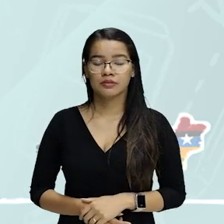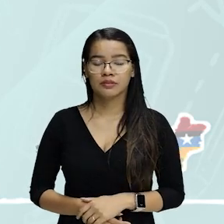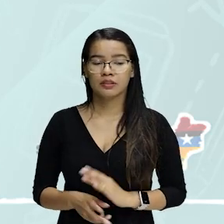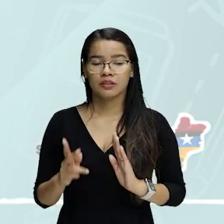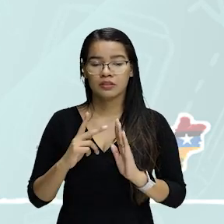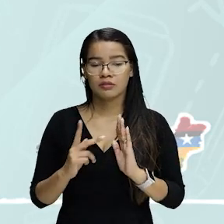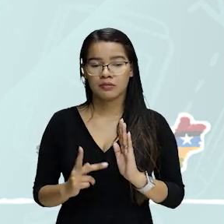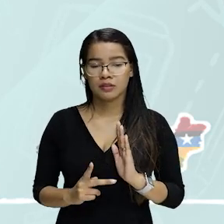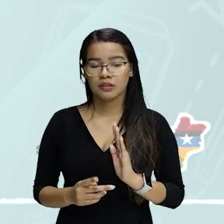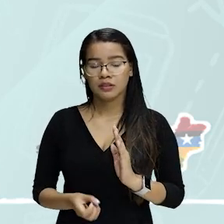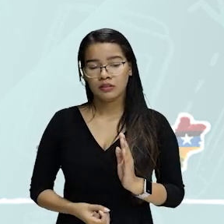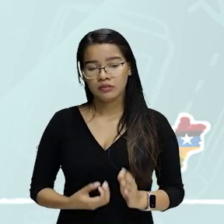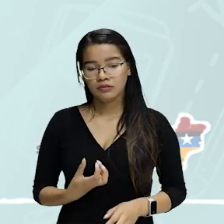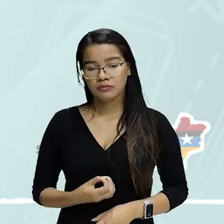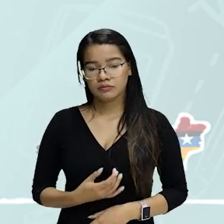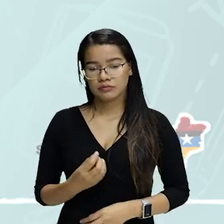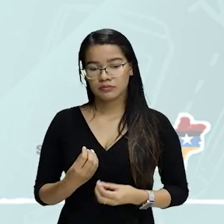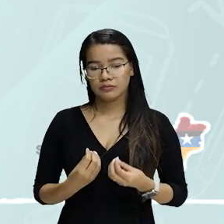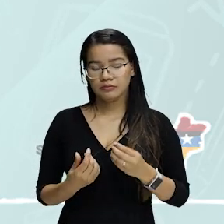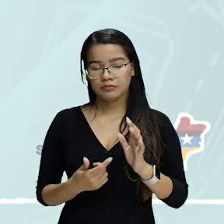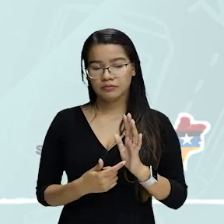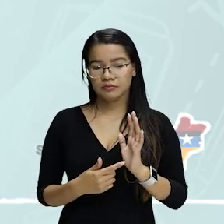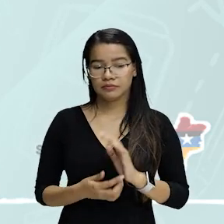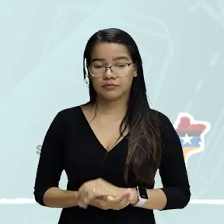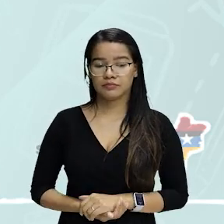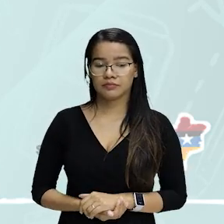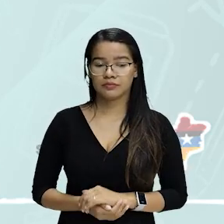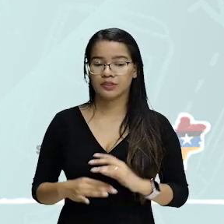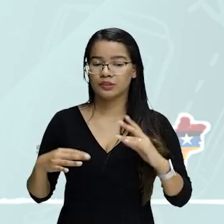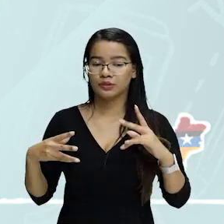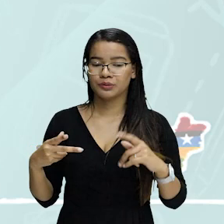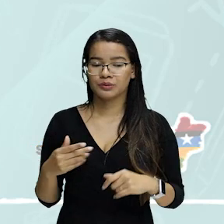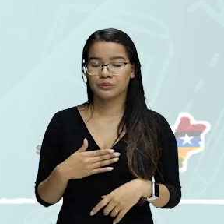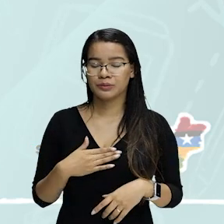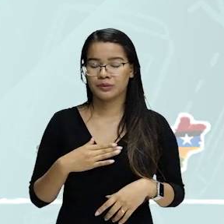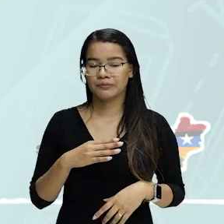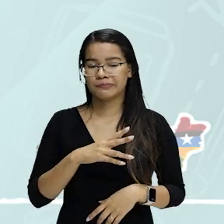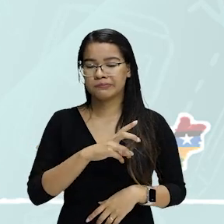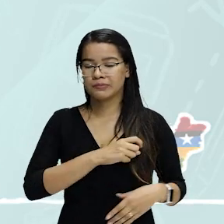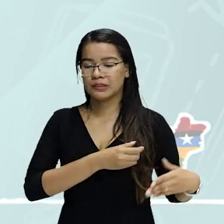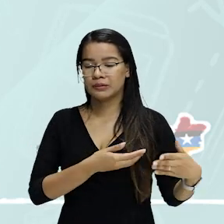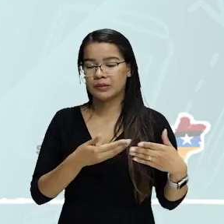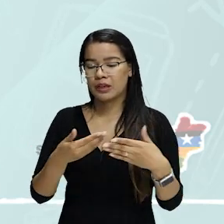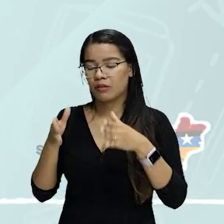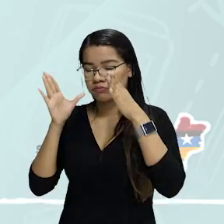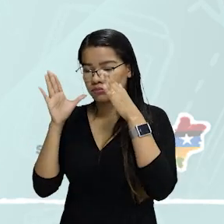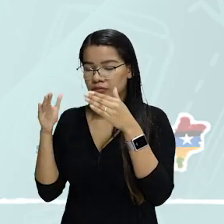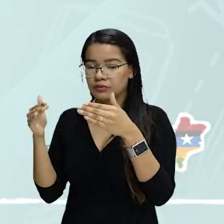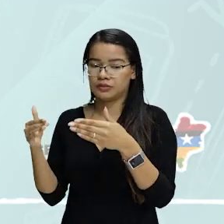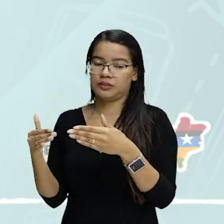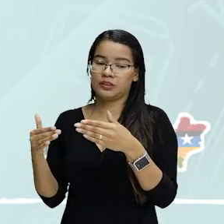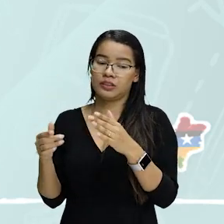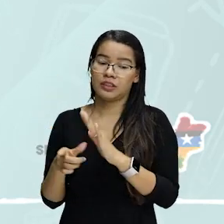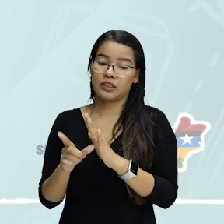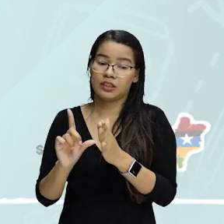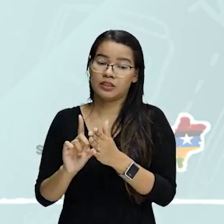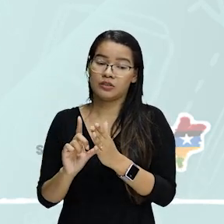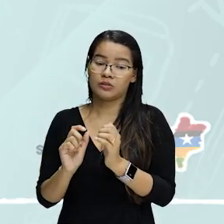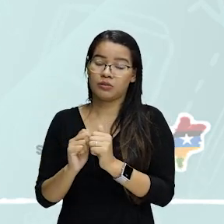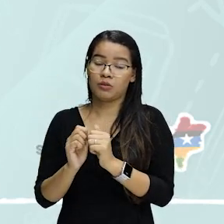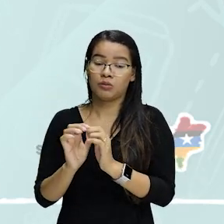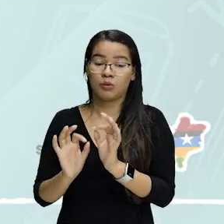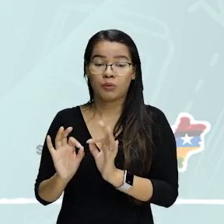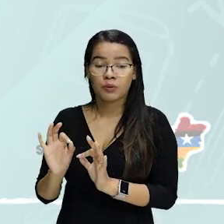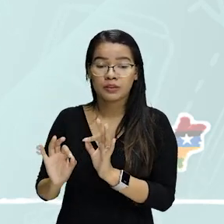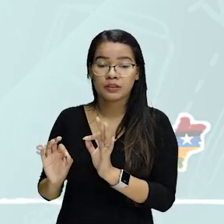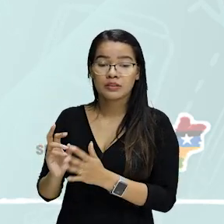ver como elas podem se apresentar dentro de um poema. De tudo ao meu amor, serei atento, antes e com tal zelo,